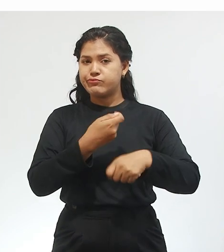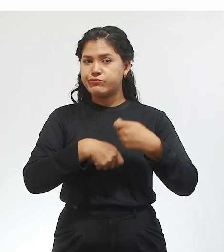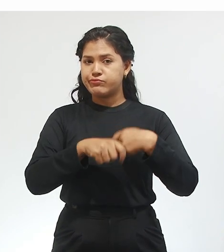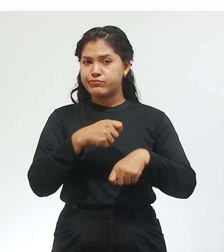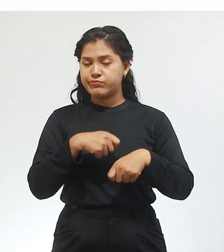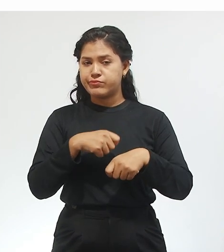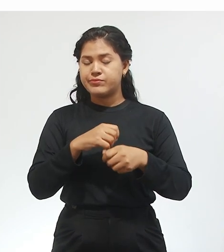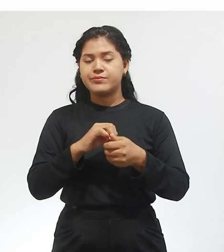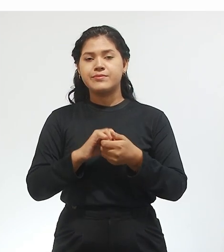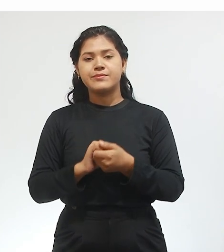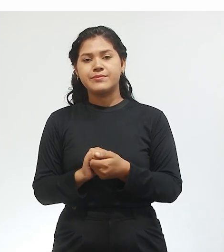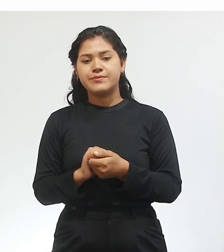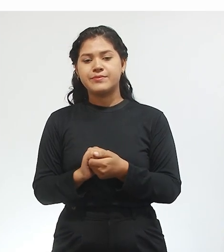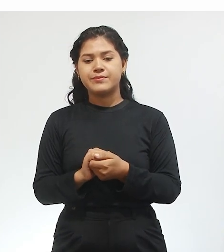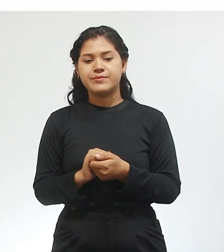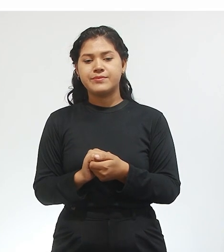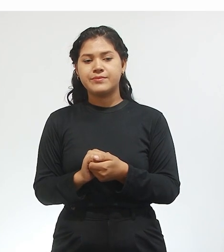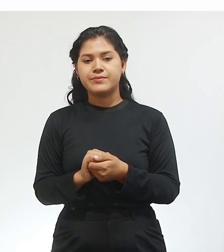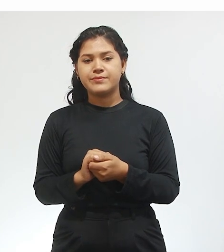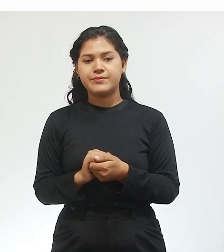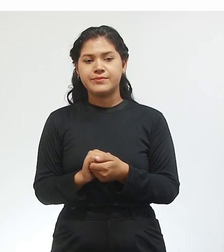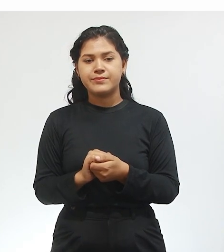administração econômica.